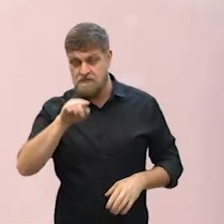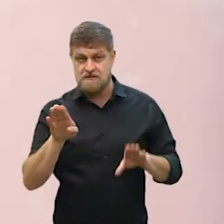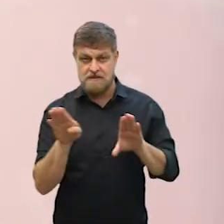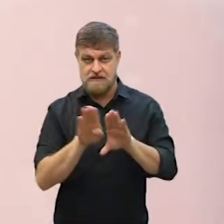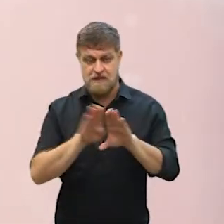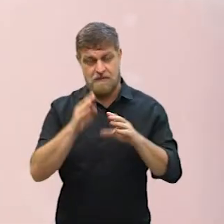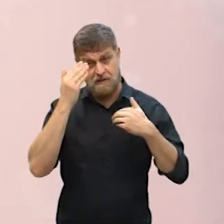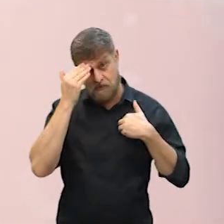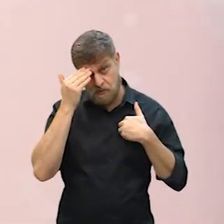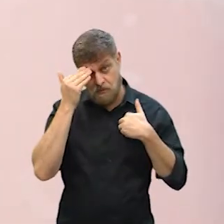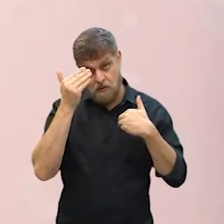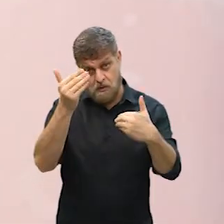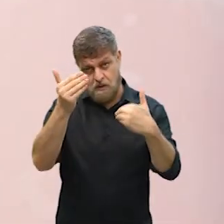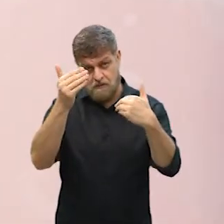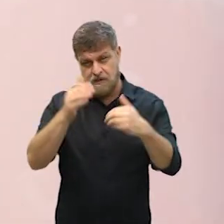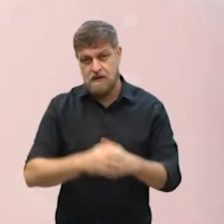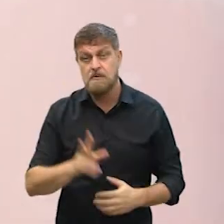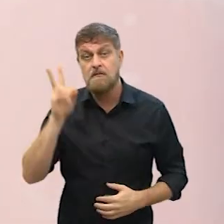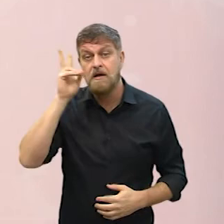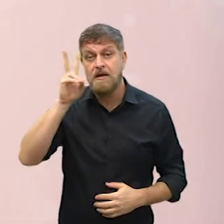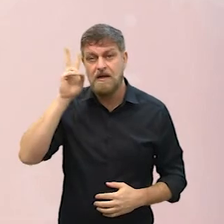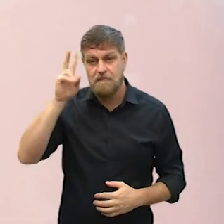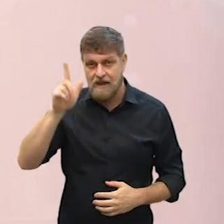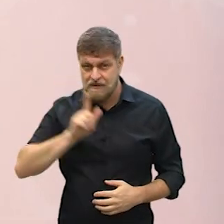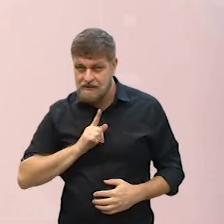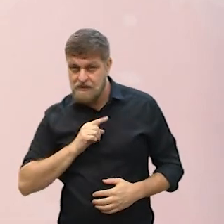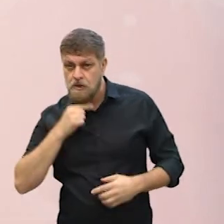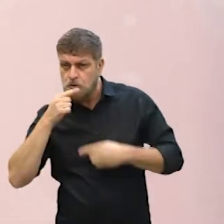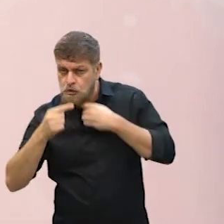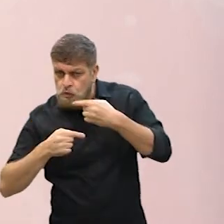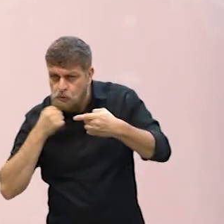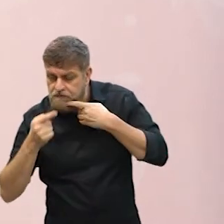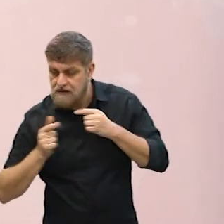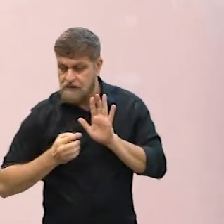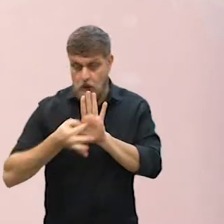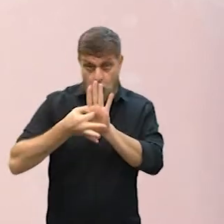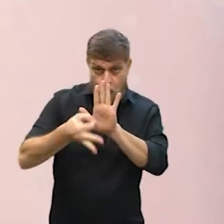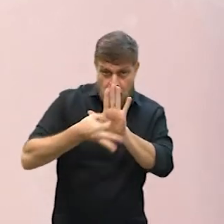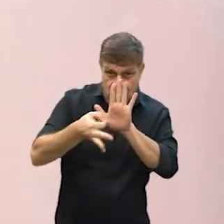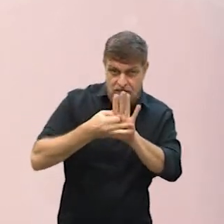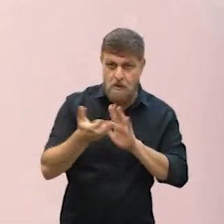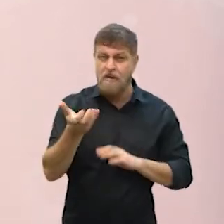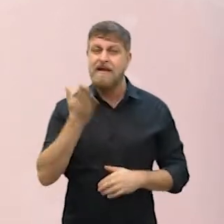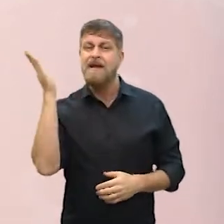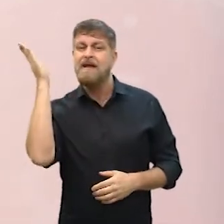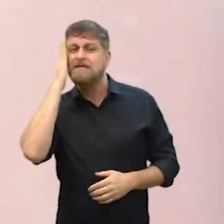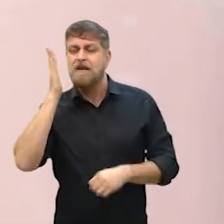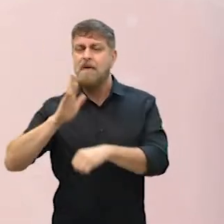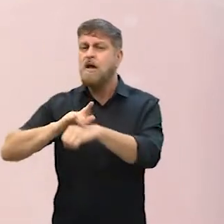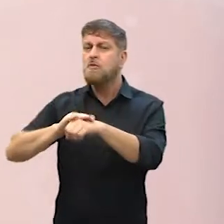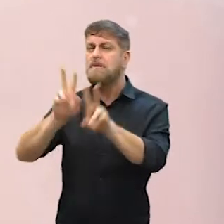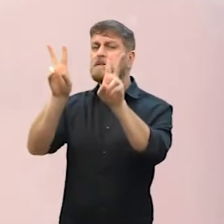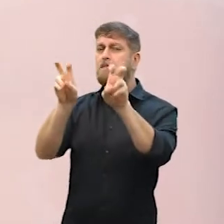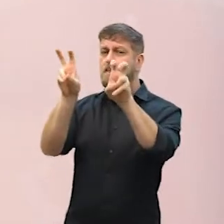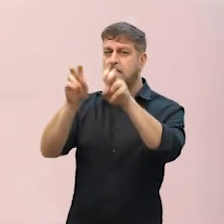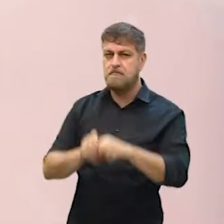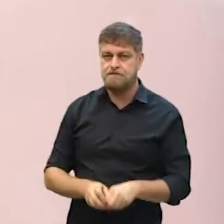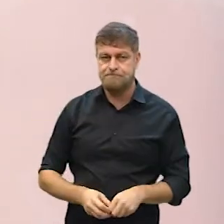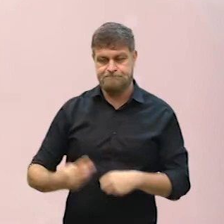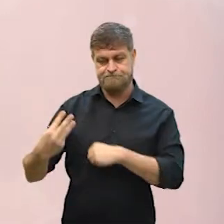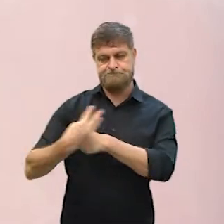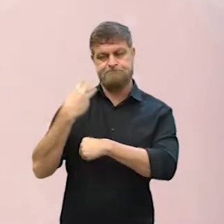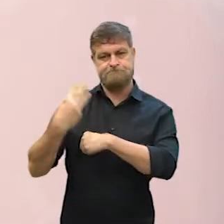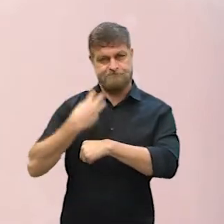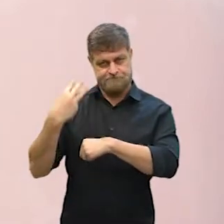nossas dúvidas ao você de casa também muito obrigada E lembrando tem alguma dúvida alguma sugestão quer saber